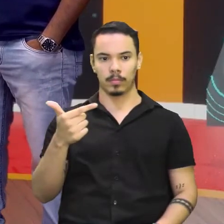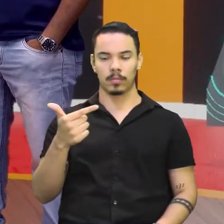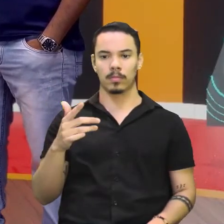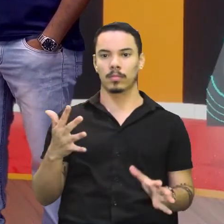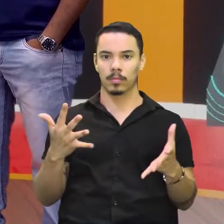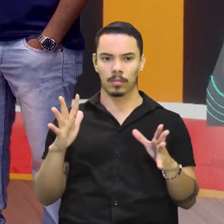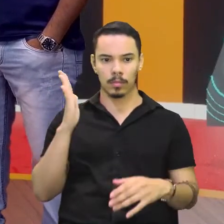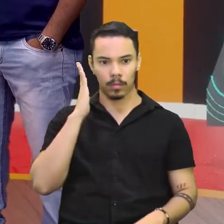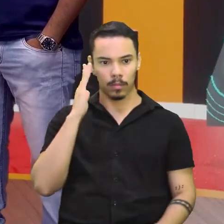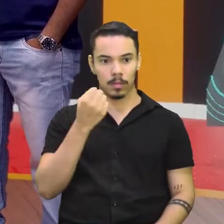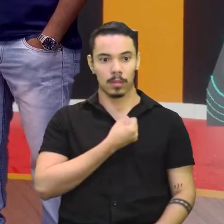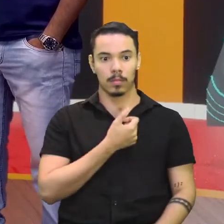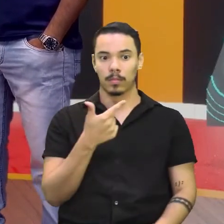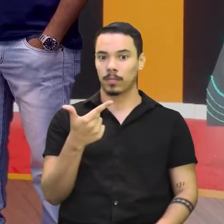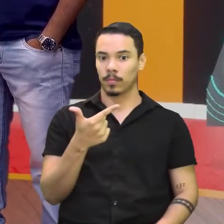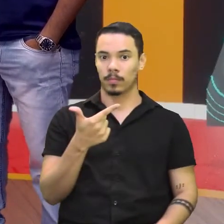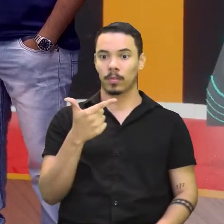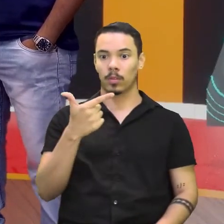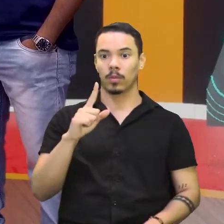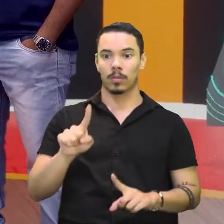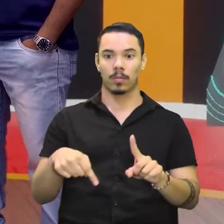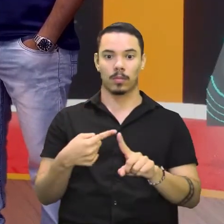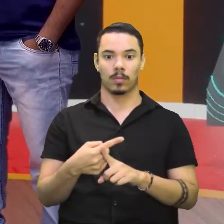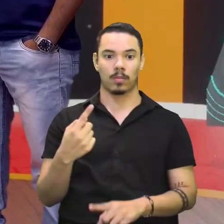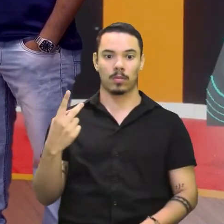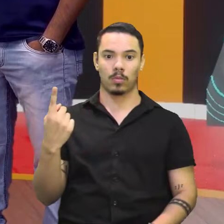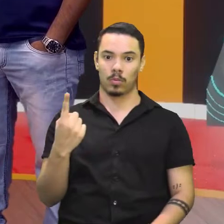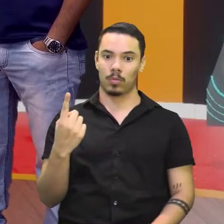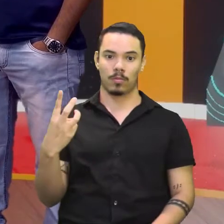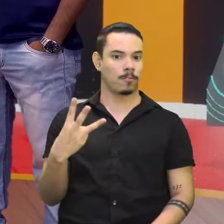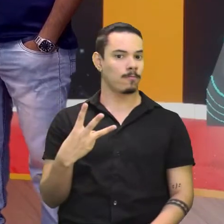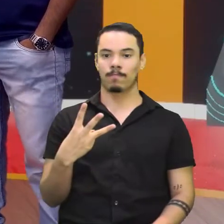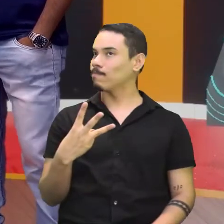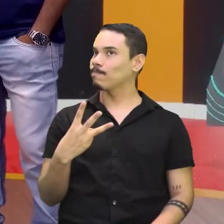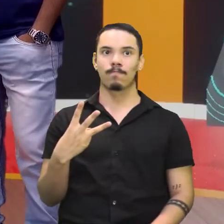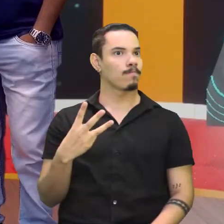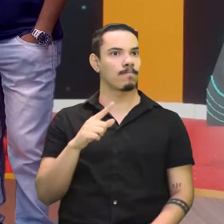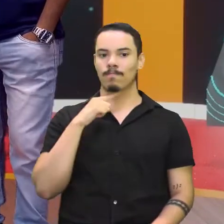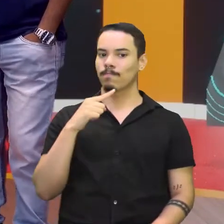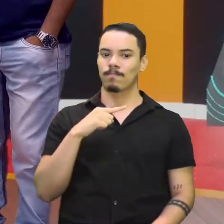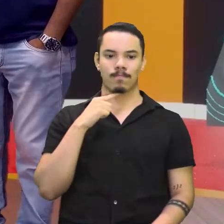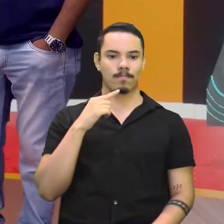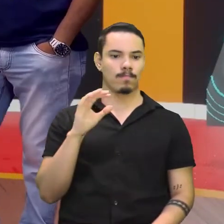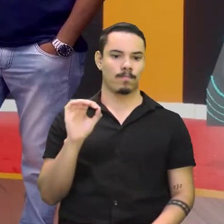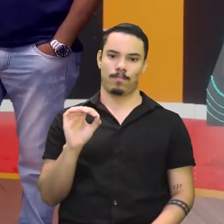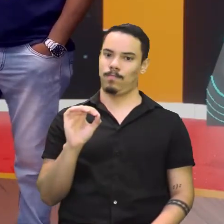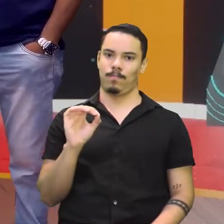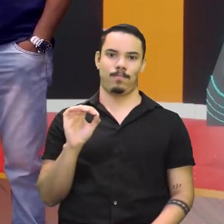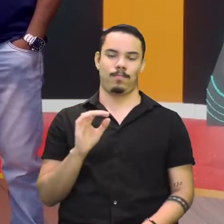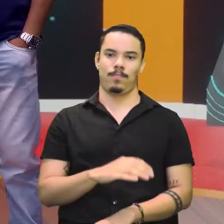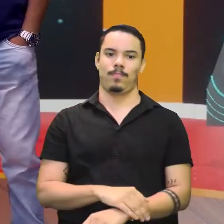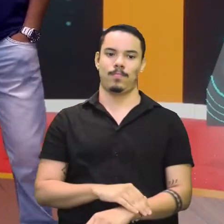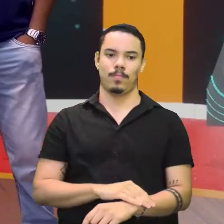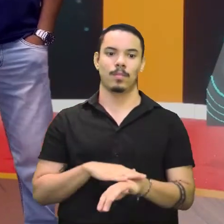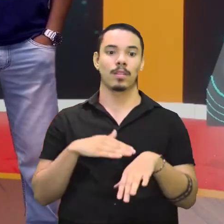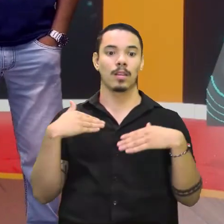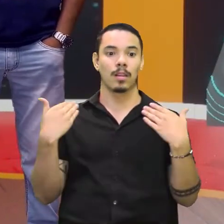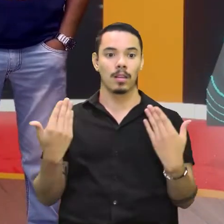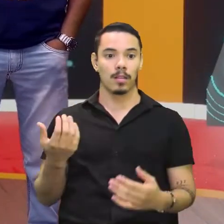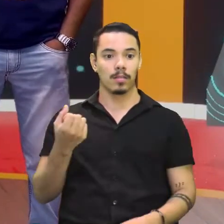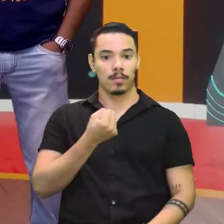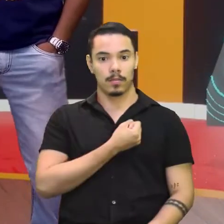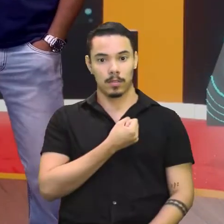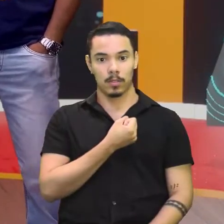2? 2. 2. 2 mais 1? 3. 3. Não deu 0. Não deu 0. Então, o valor de 2 para